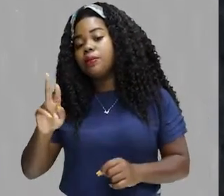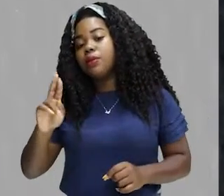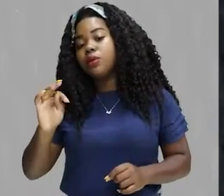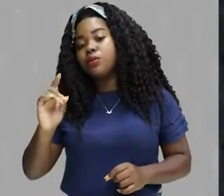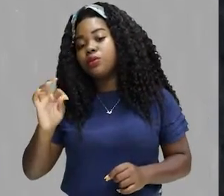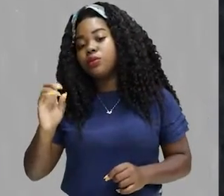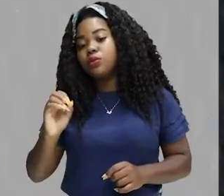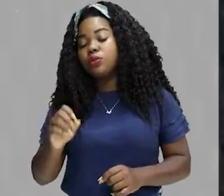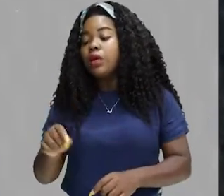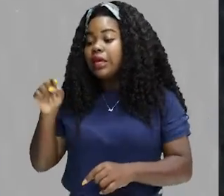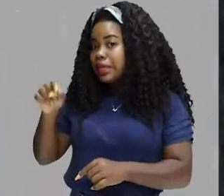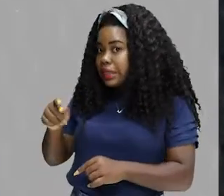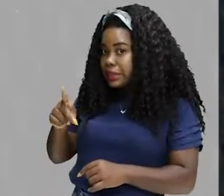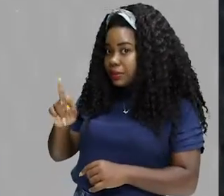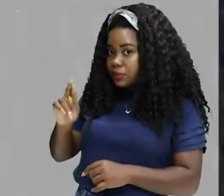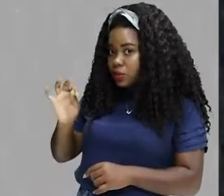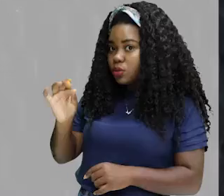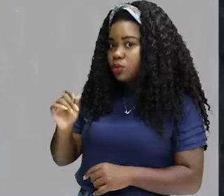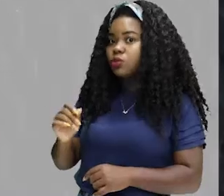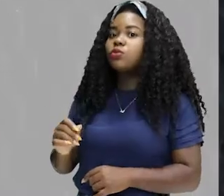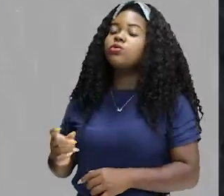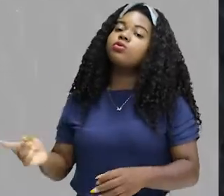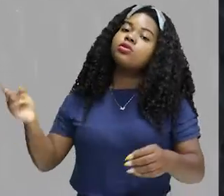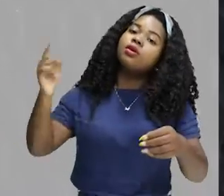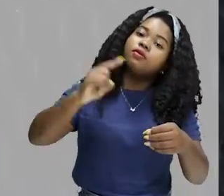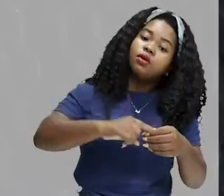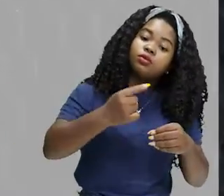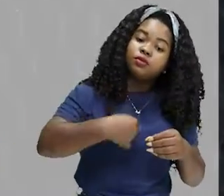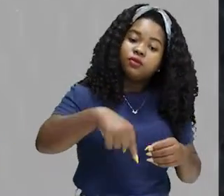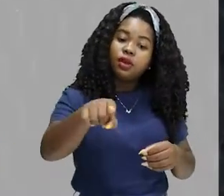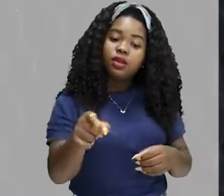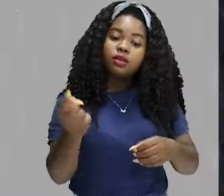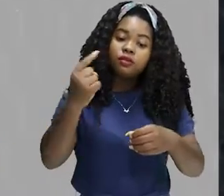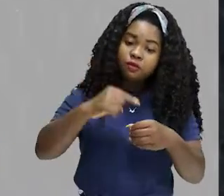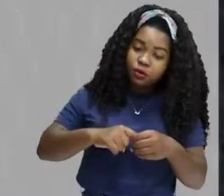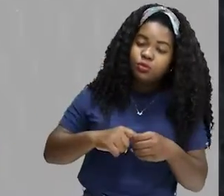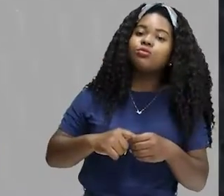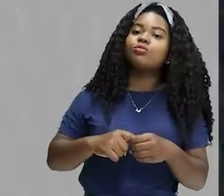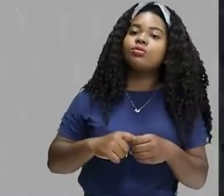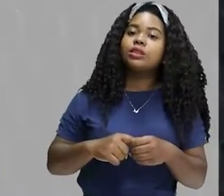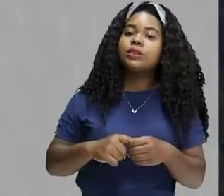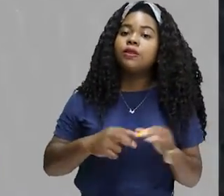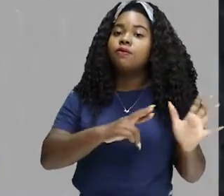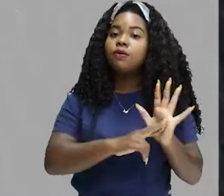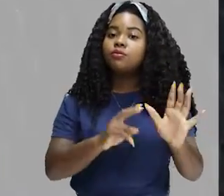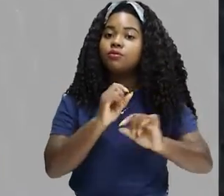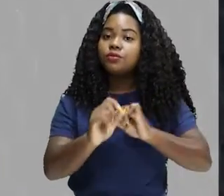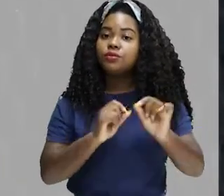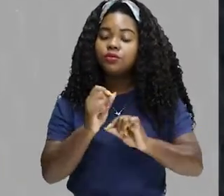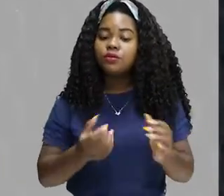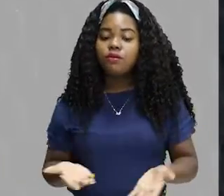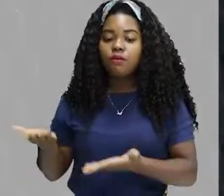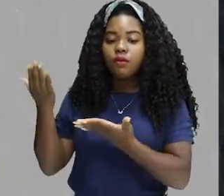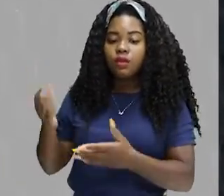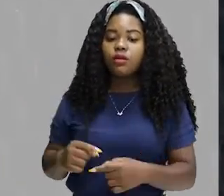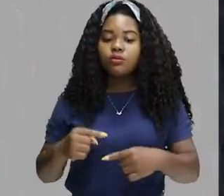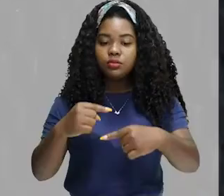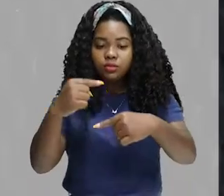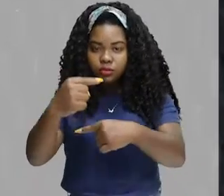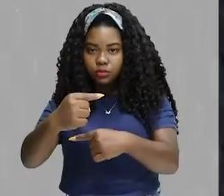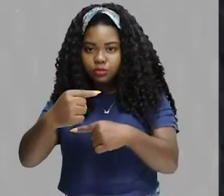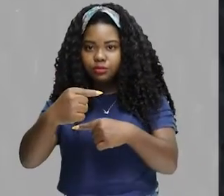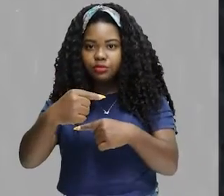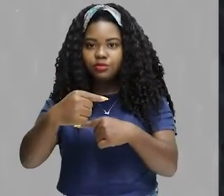de reagente, certo? Vai e volta. Então, eu vou representar isso, turma, através de duas